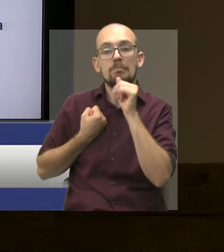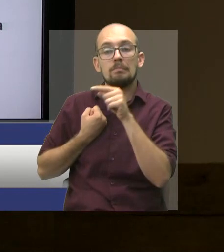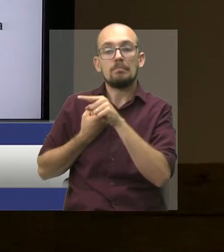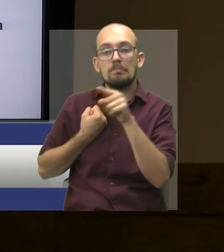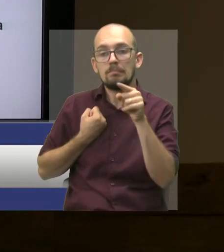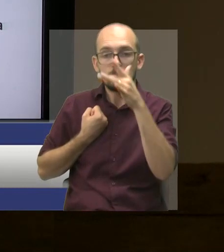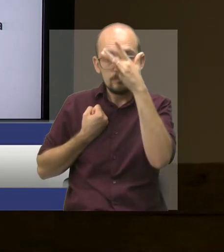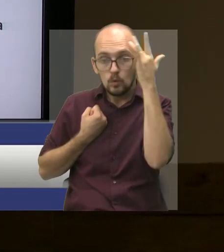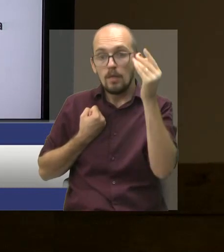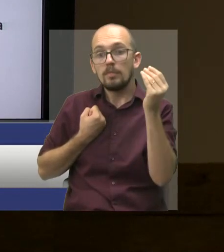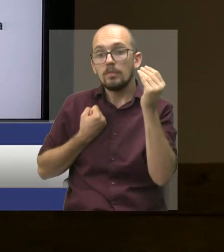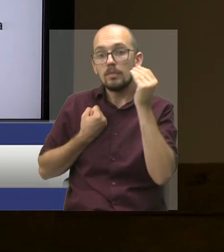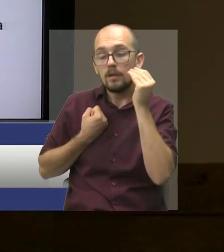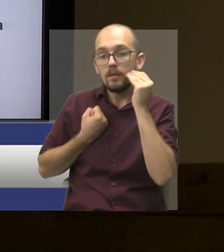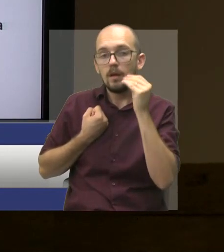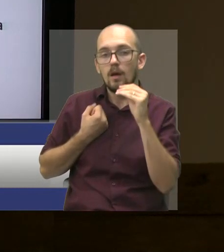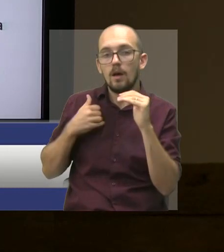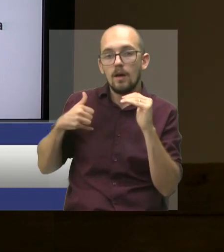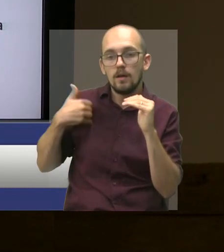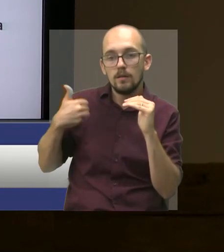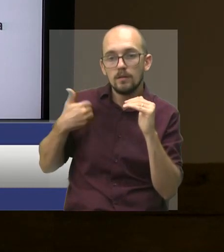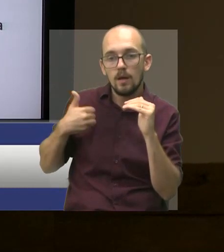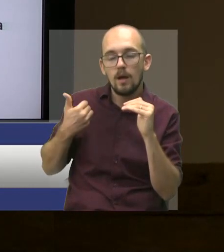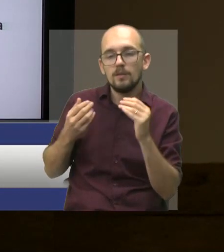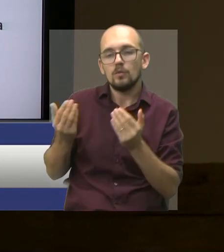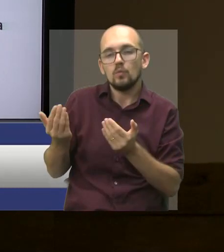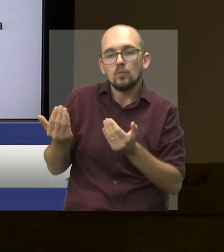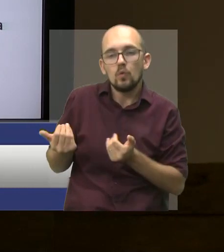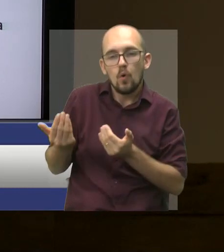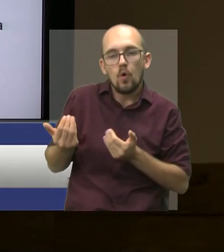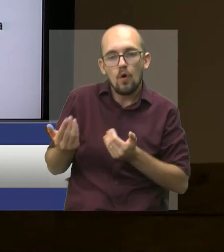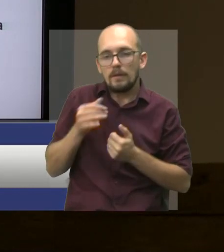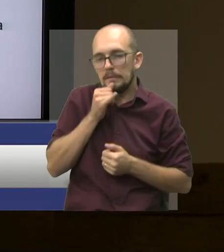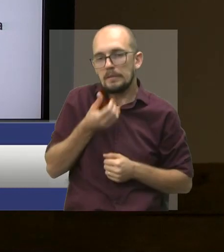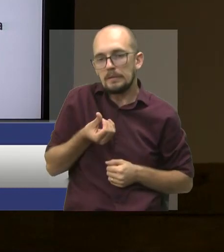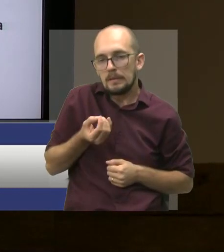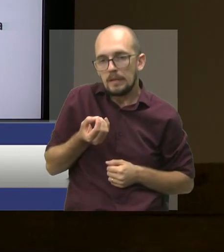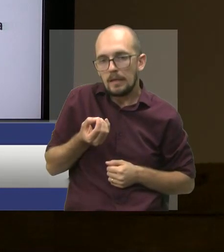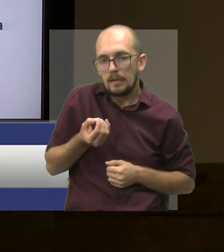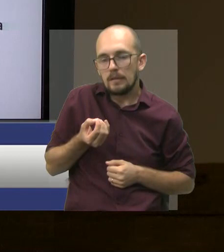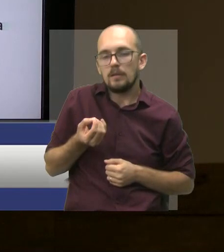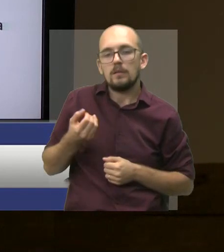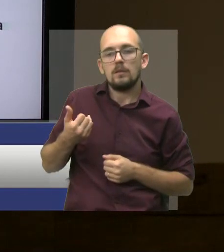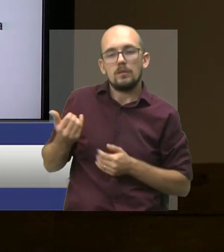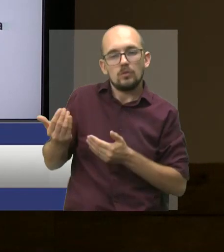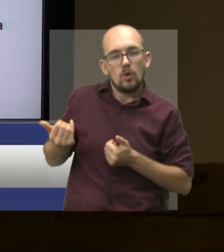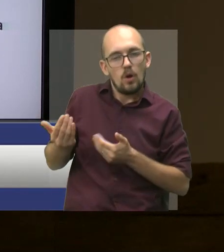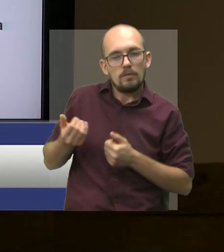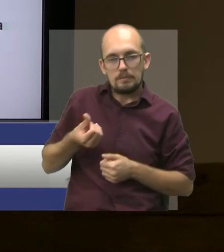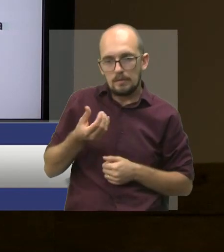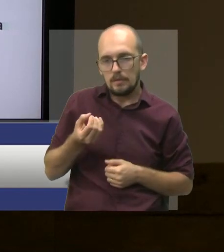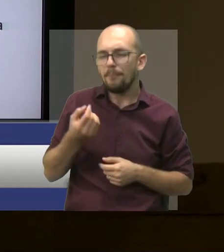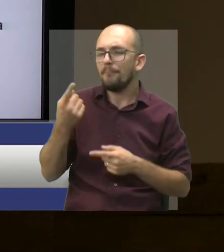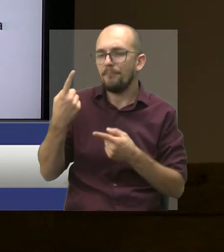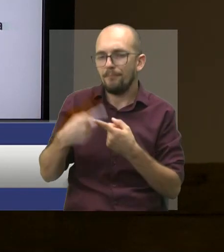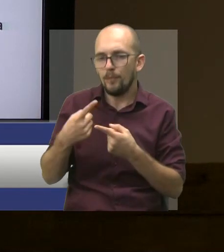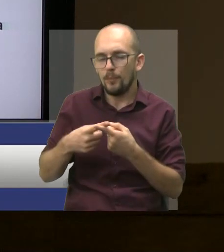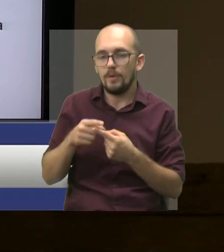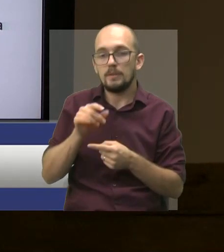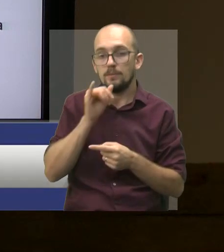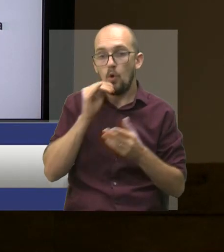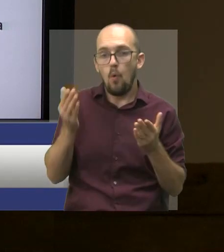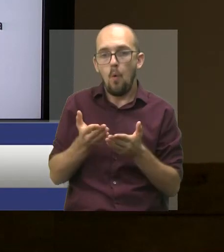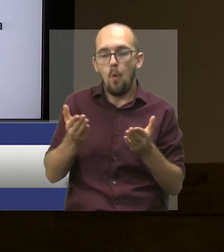buscar o benefício numa idade muito jovem, com 60 anos. Por quê? Esse benefício